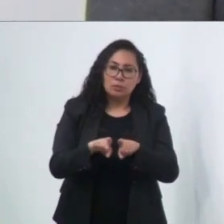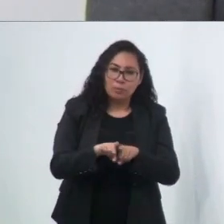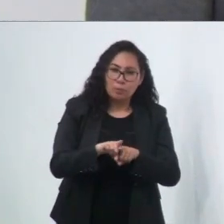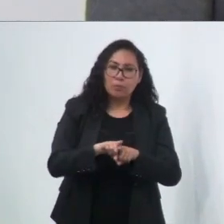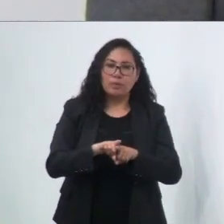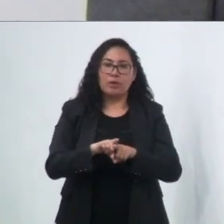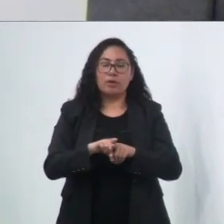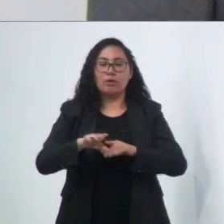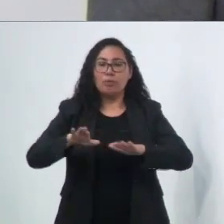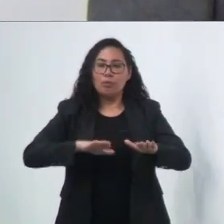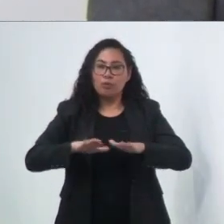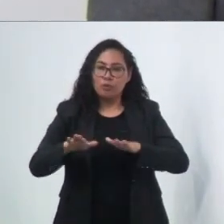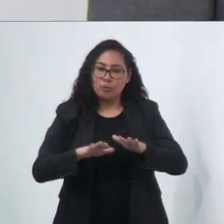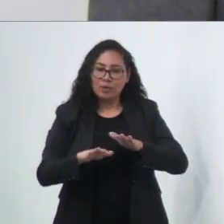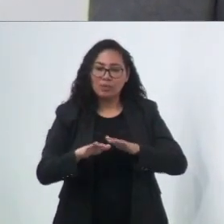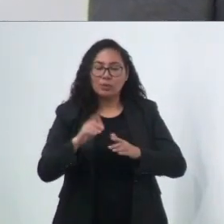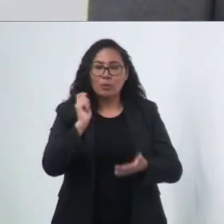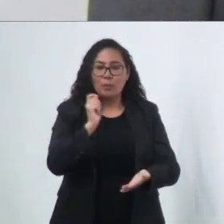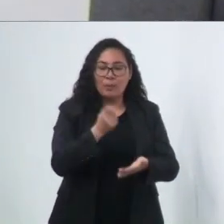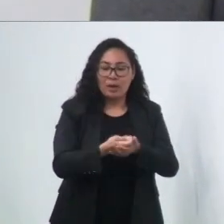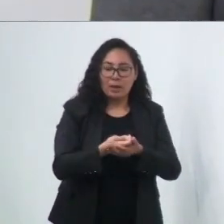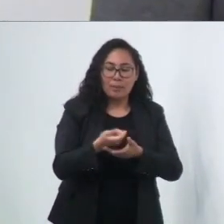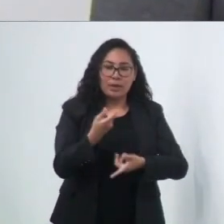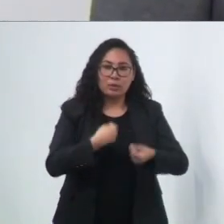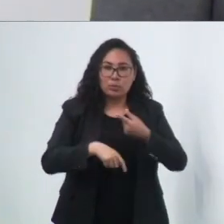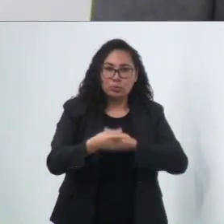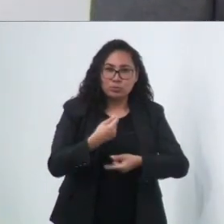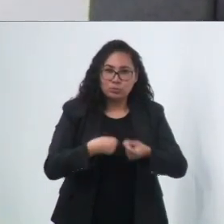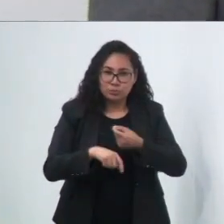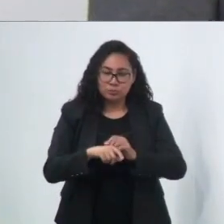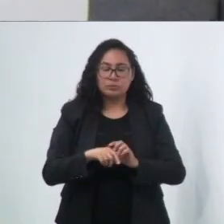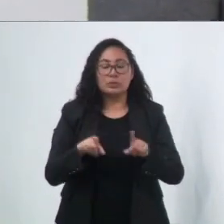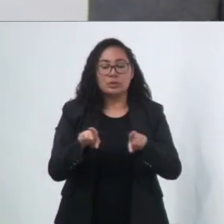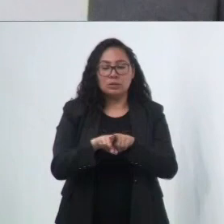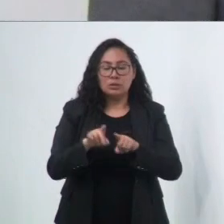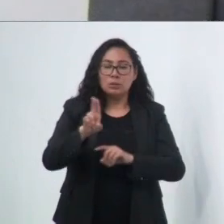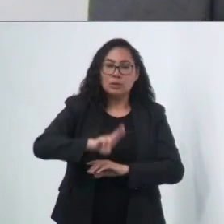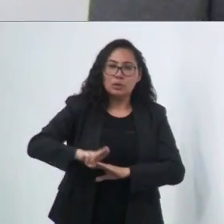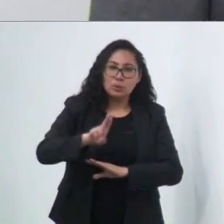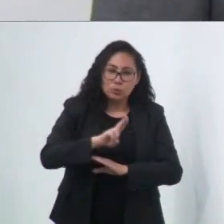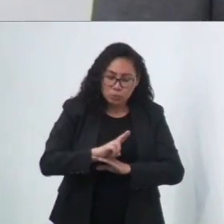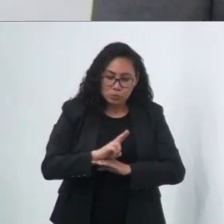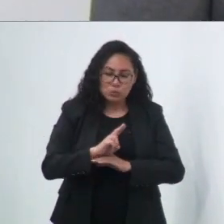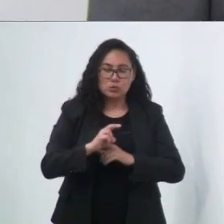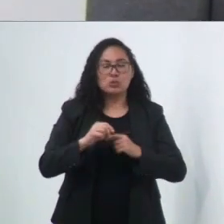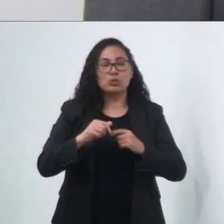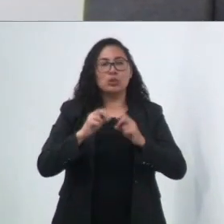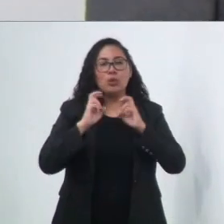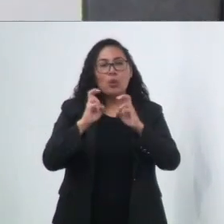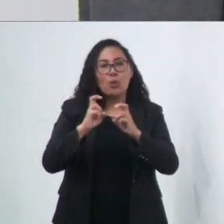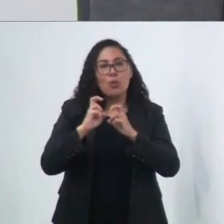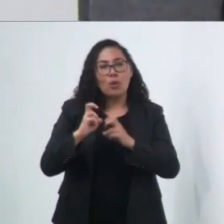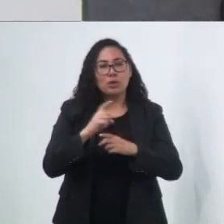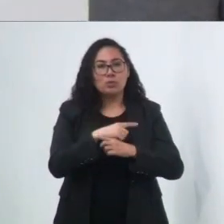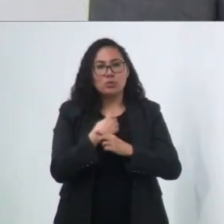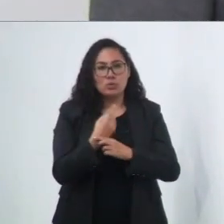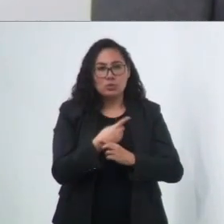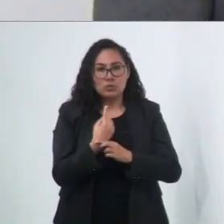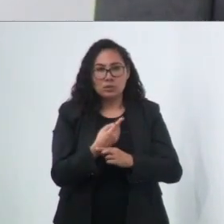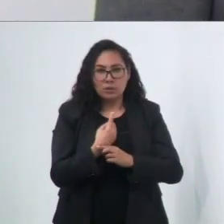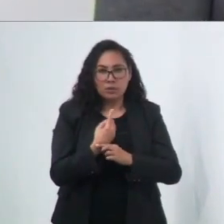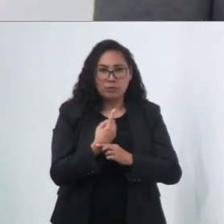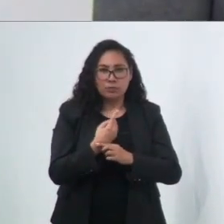modicidade tarifária, ela trata do uso de transportes sustentáveis. Então, nós